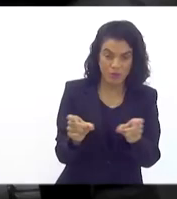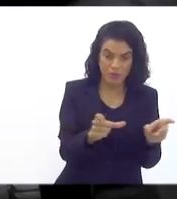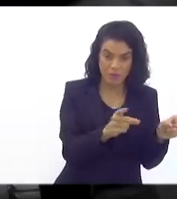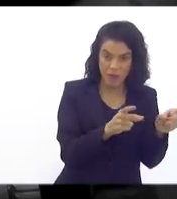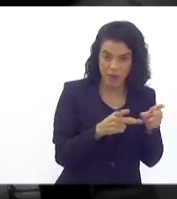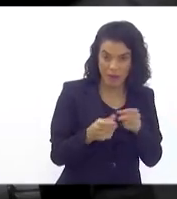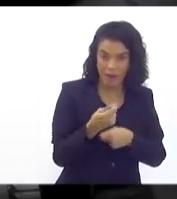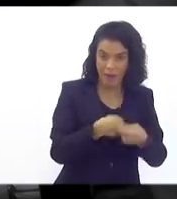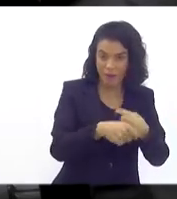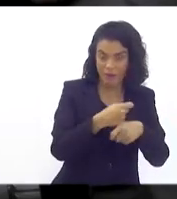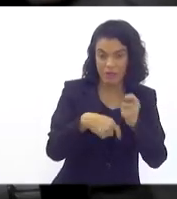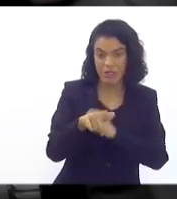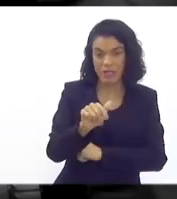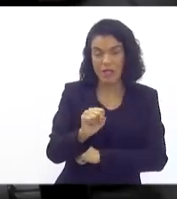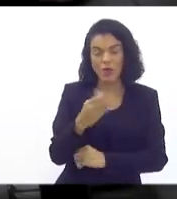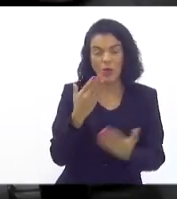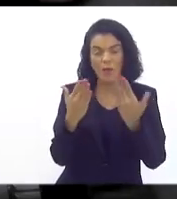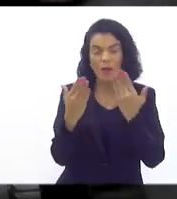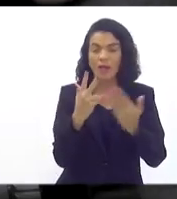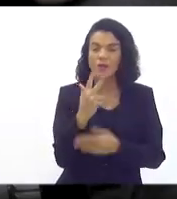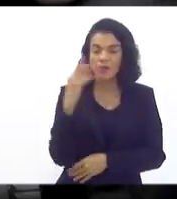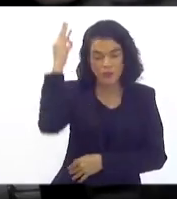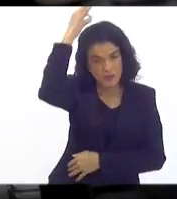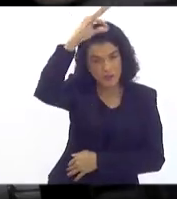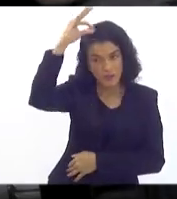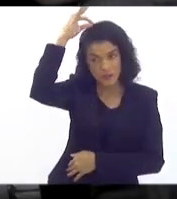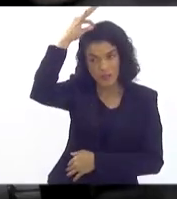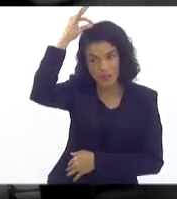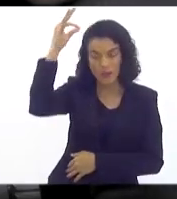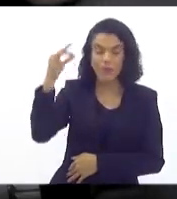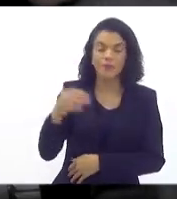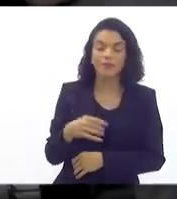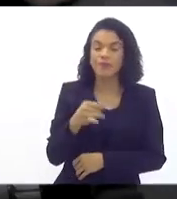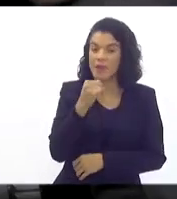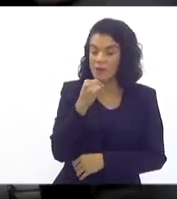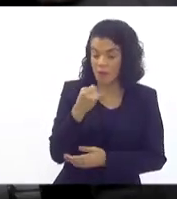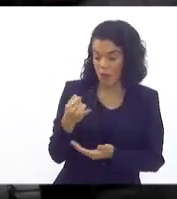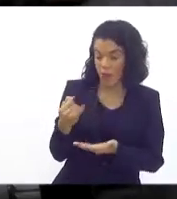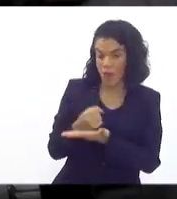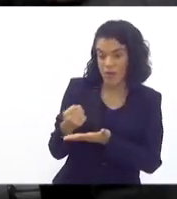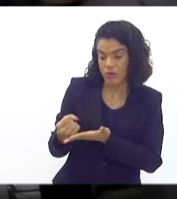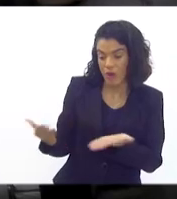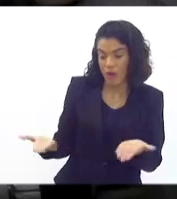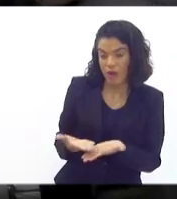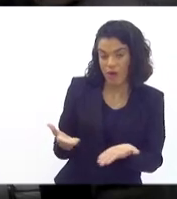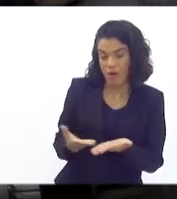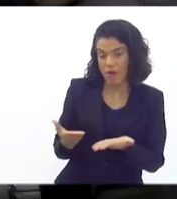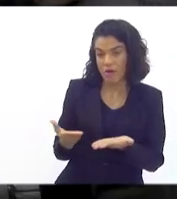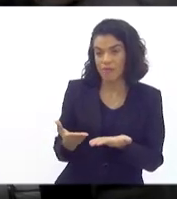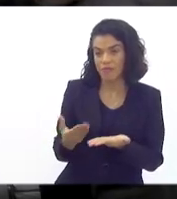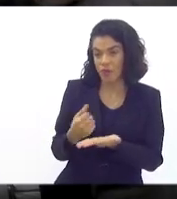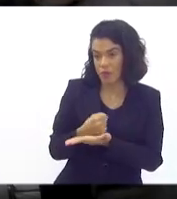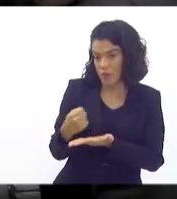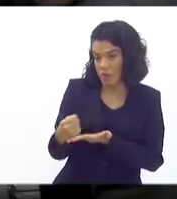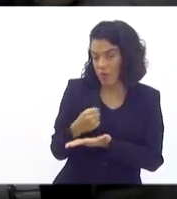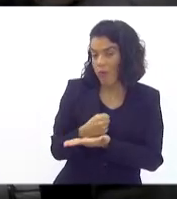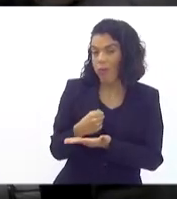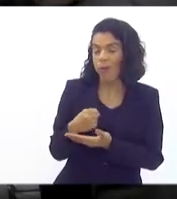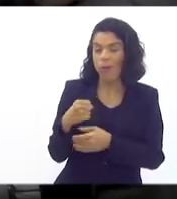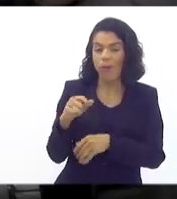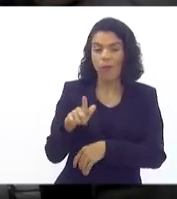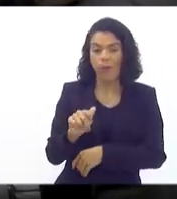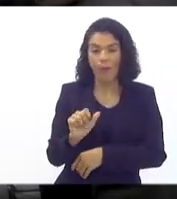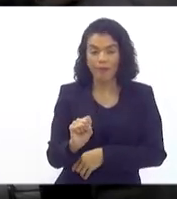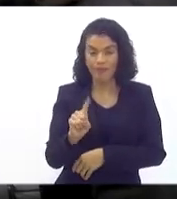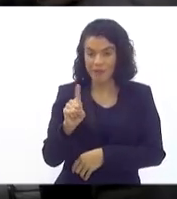comparar por exemplo com o Espírito Santo Espírito Santo acabou de fazer uma concessão do seu do seu mercado de gás que